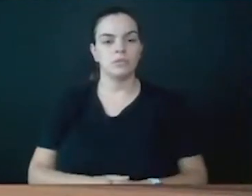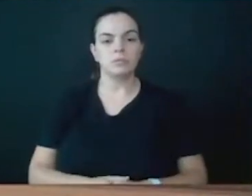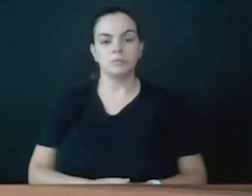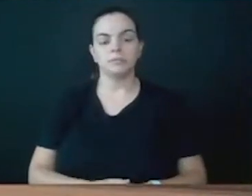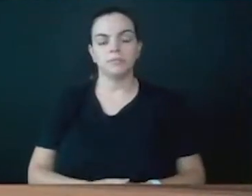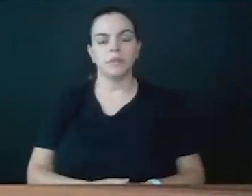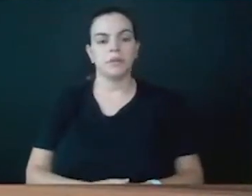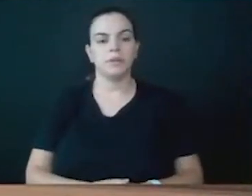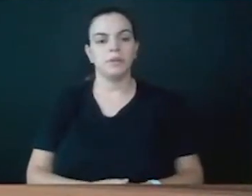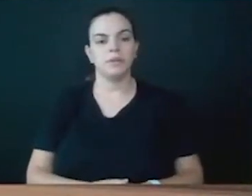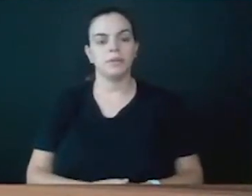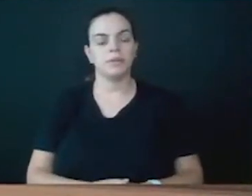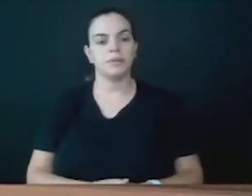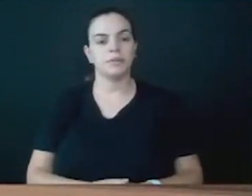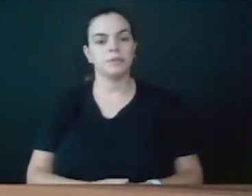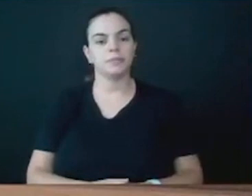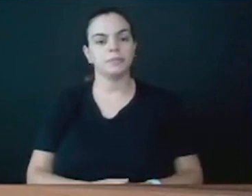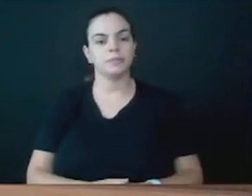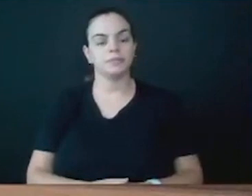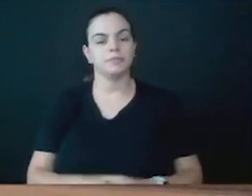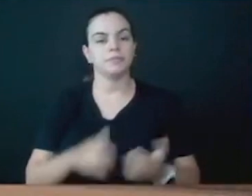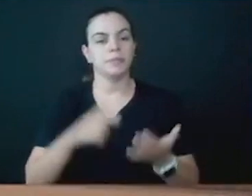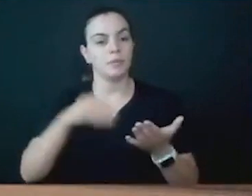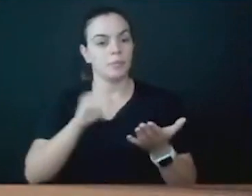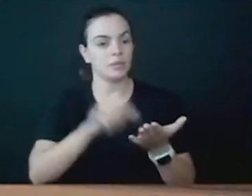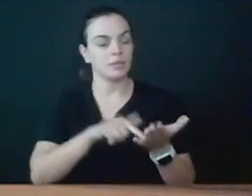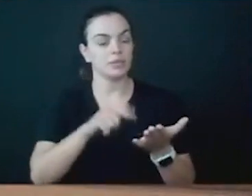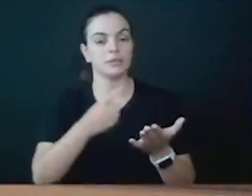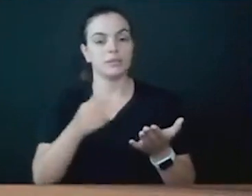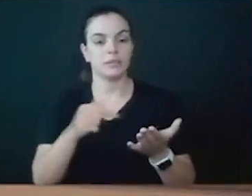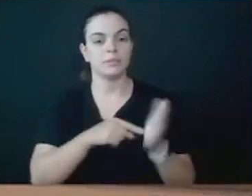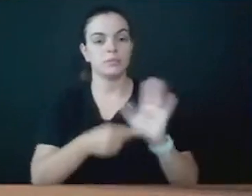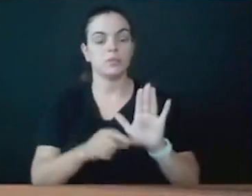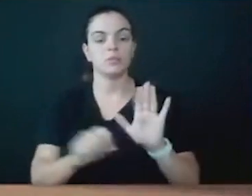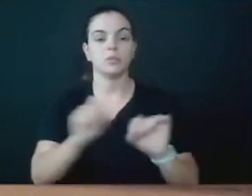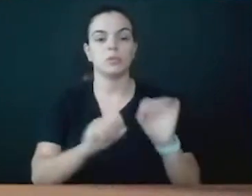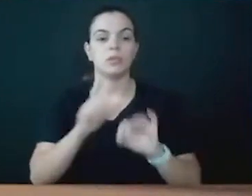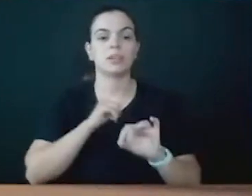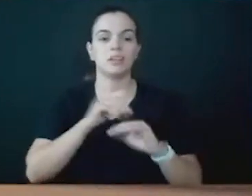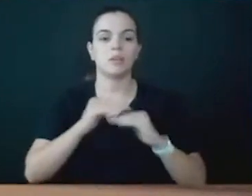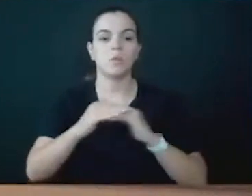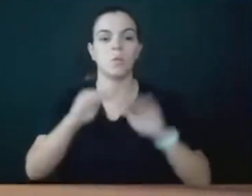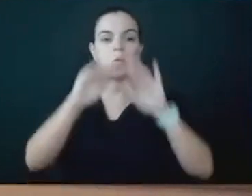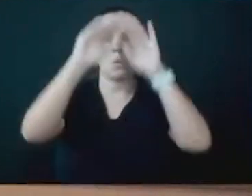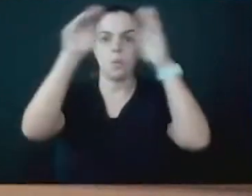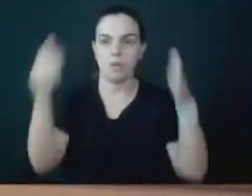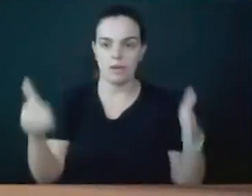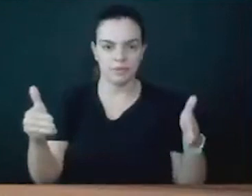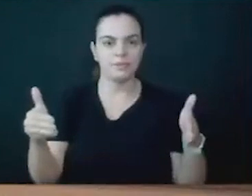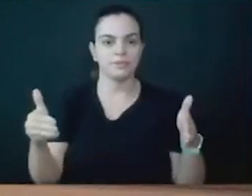página 17 da apresentação, tem informação de que foram implantadas quadras cobertas, e, segundo o